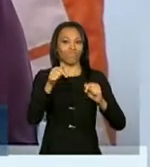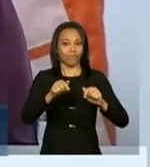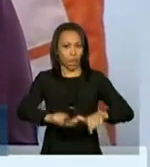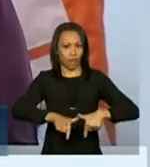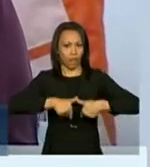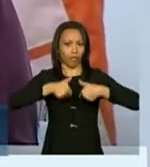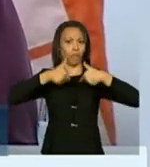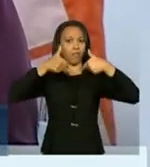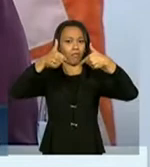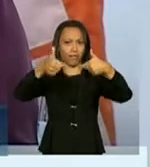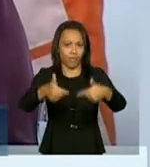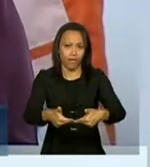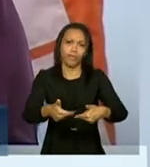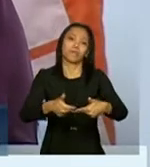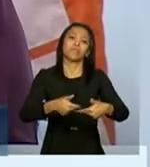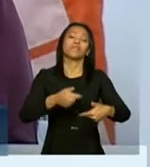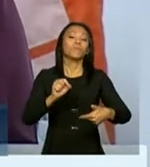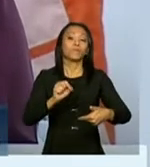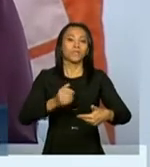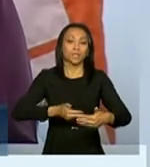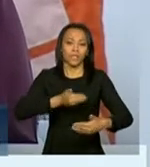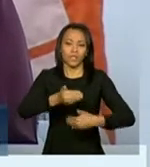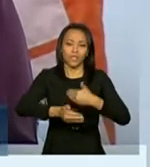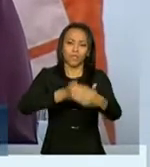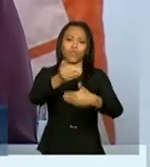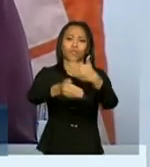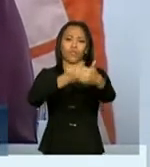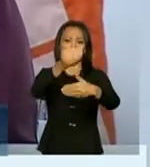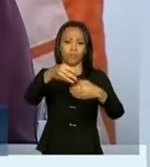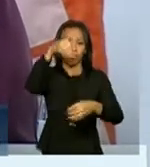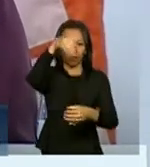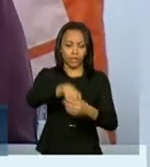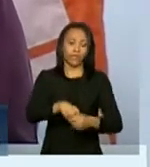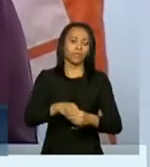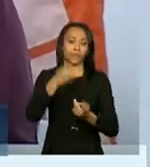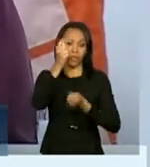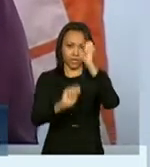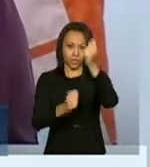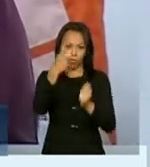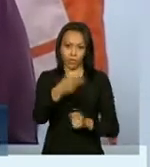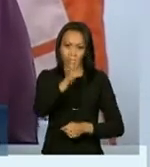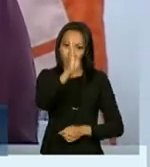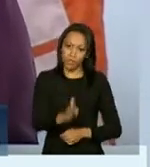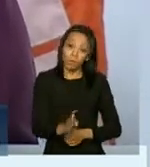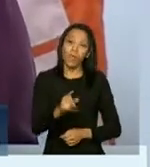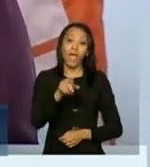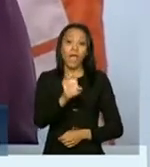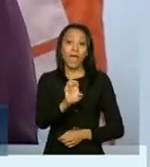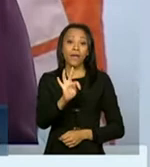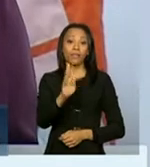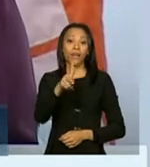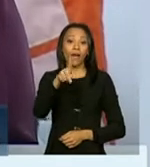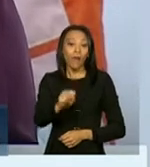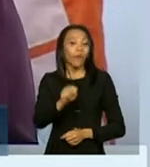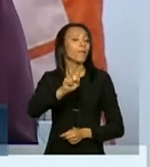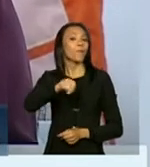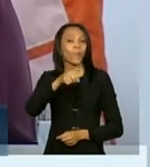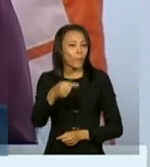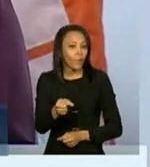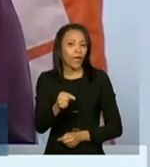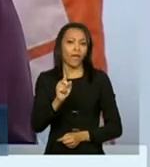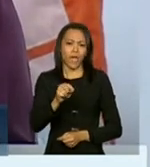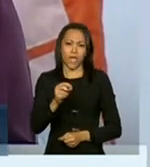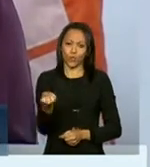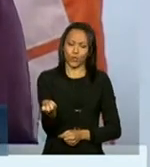nova etapa de desenvolvimento da indústria brasileira. Uma etapa baseada na produção